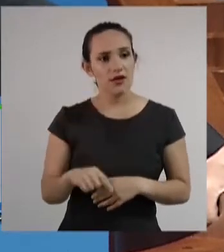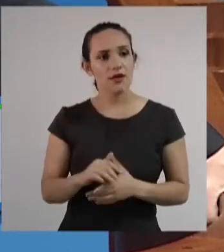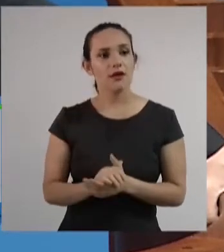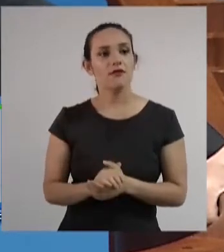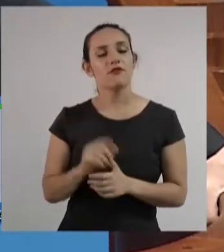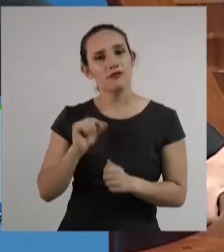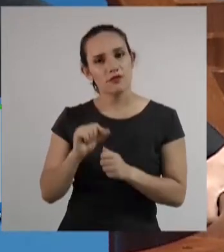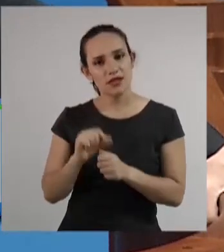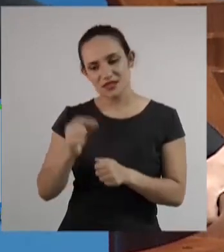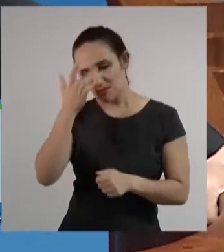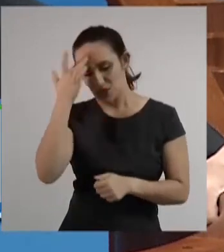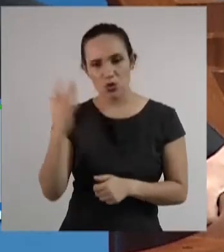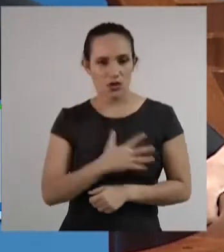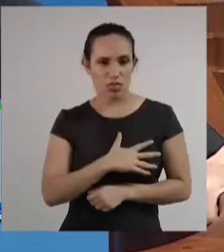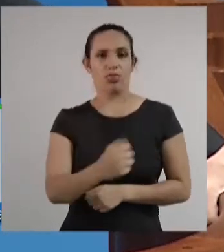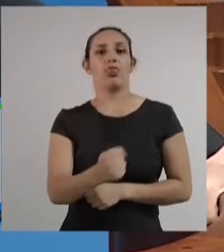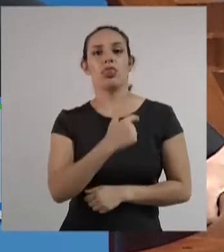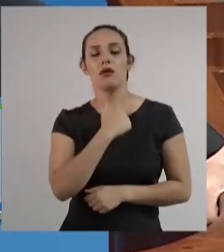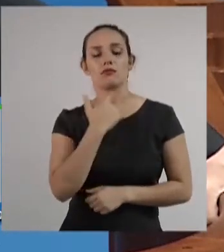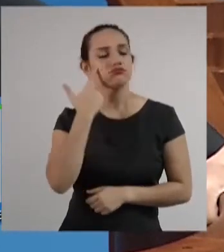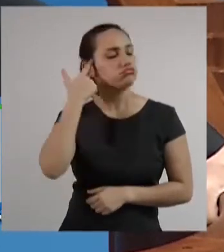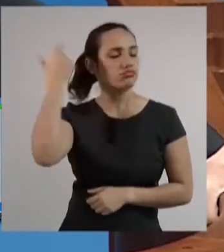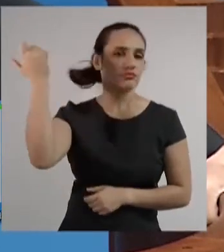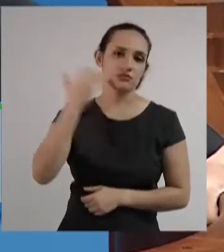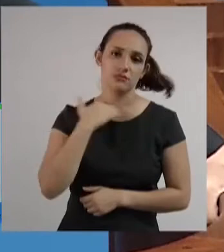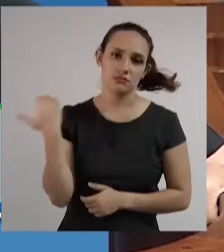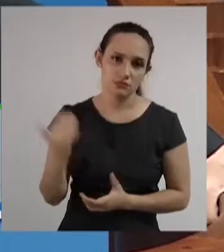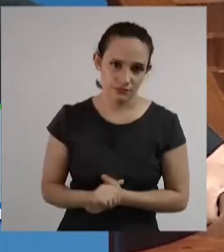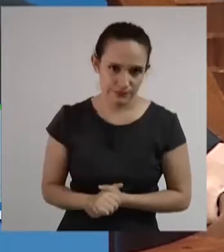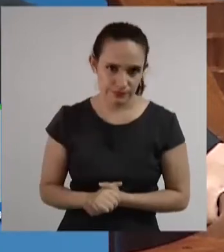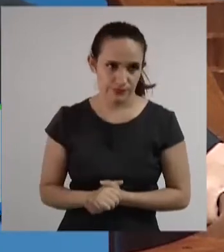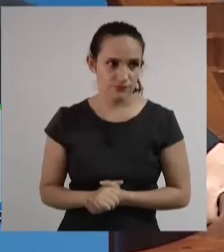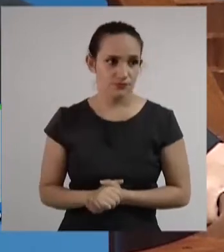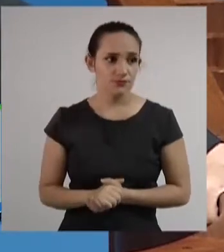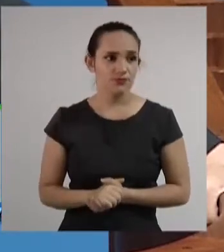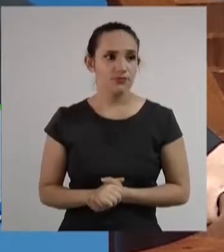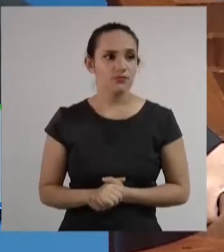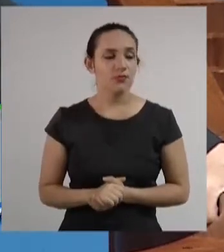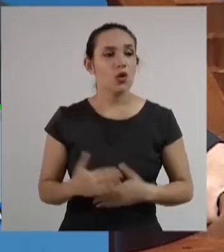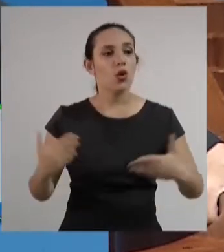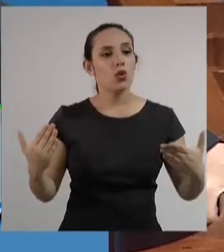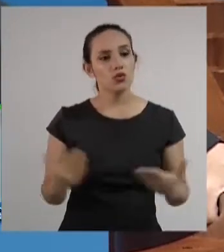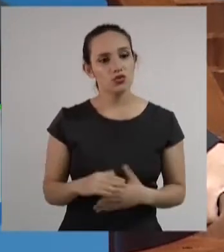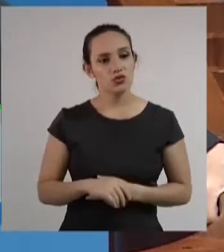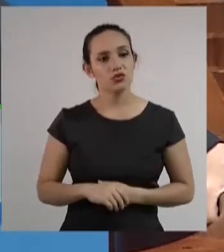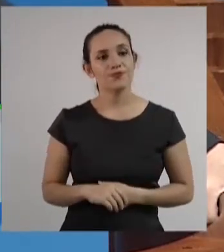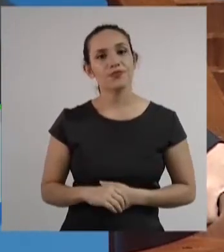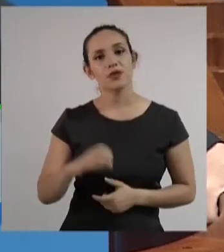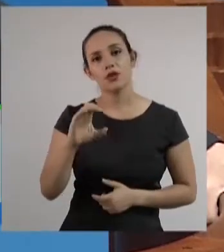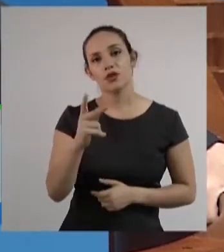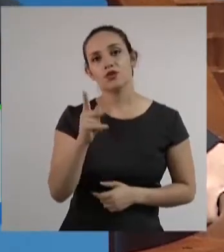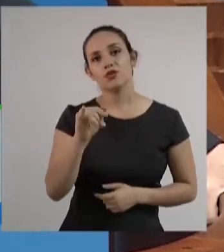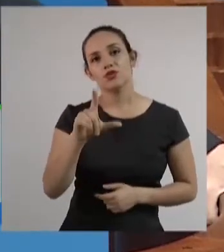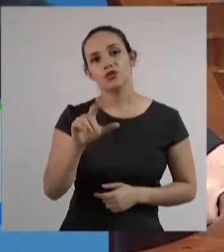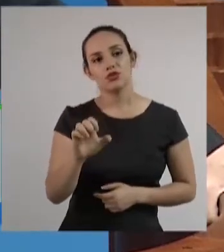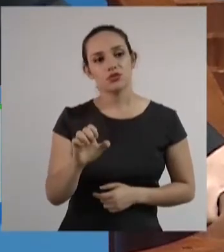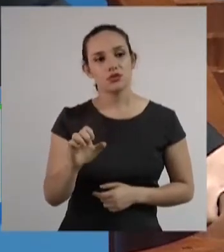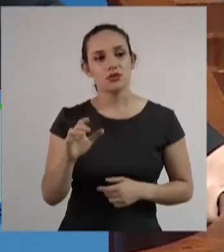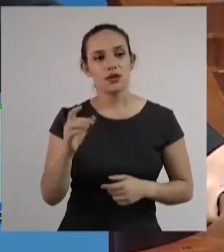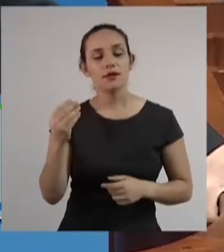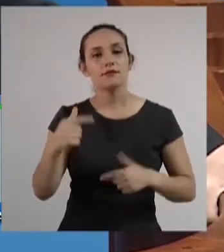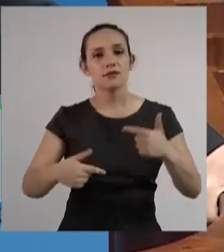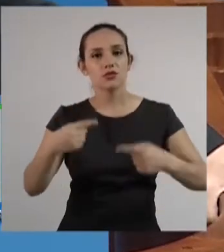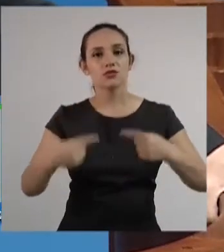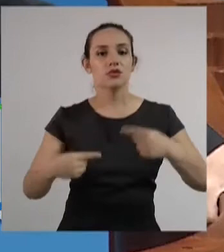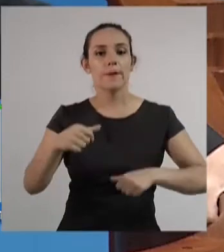se suicidar quando se aposentar. Aliás, o Chile hoje está discutindo uma